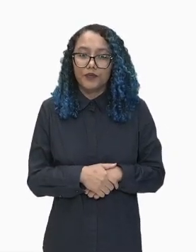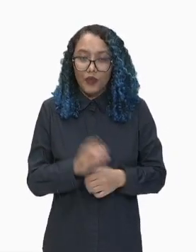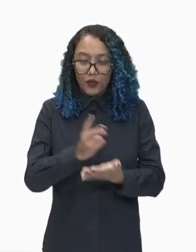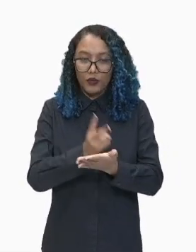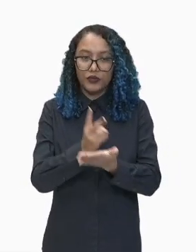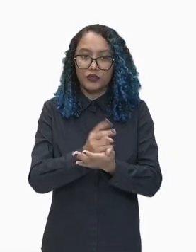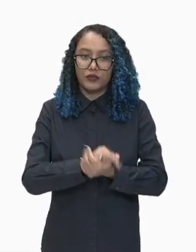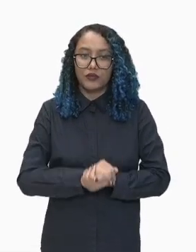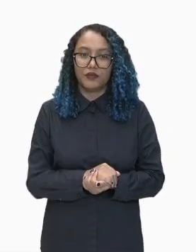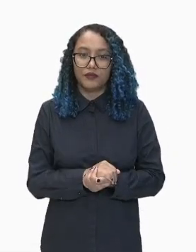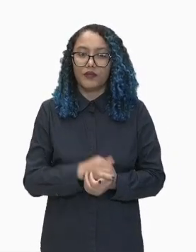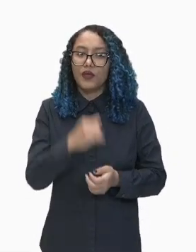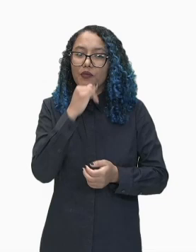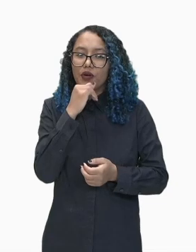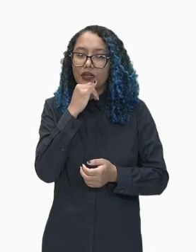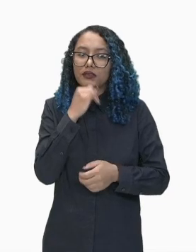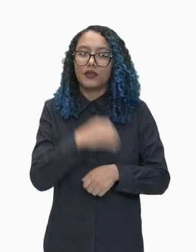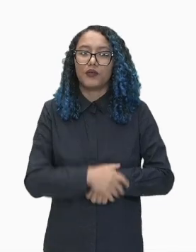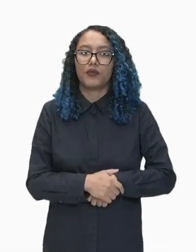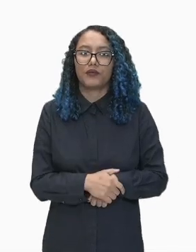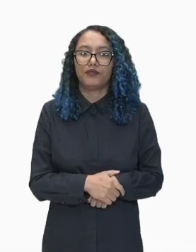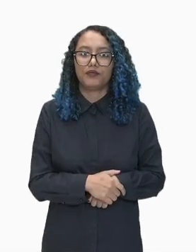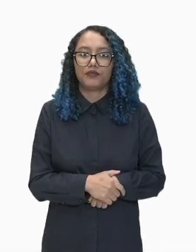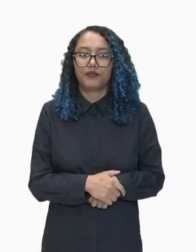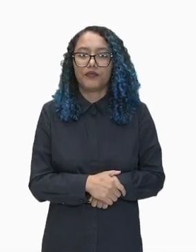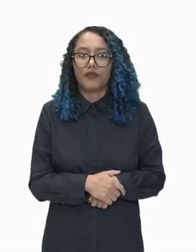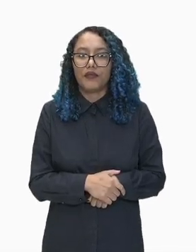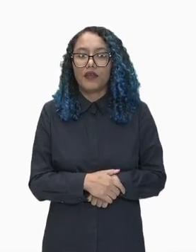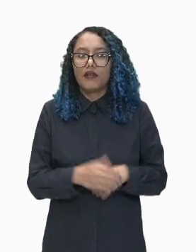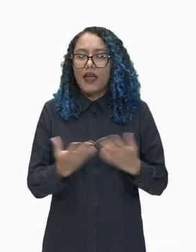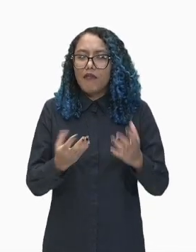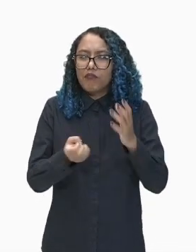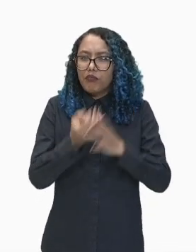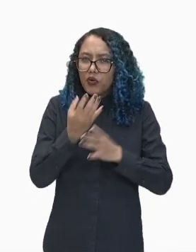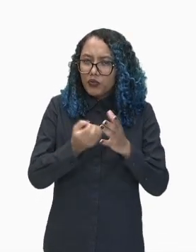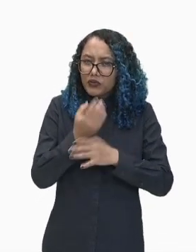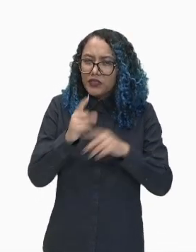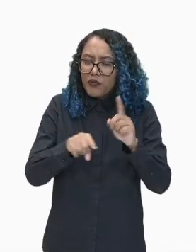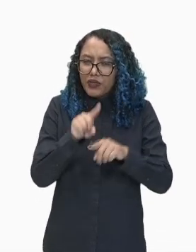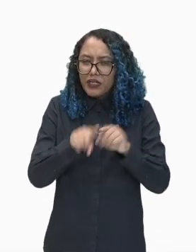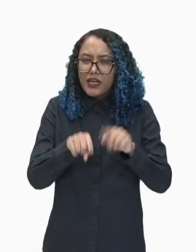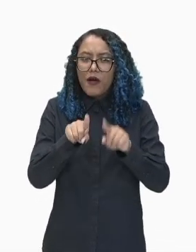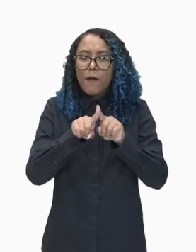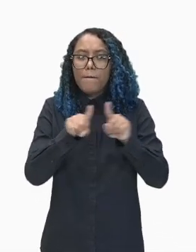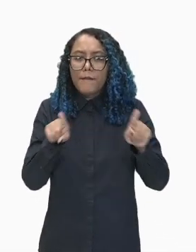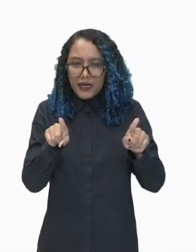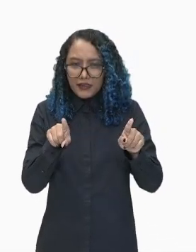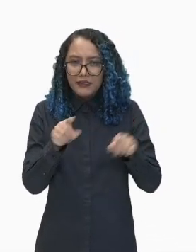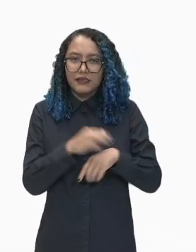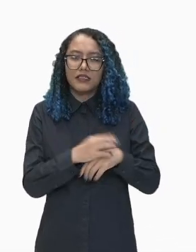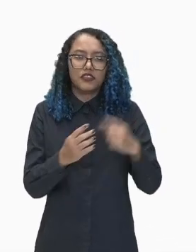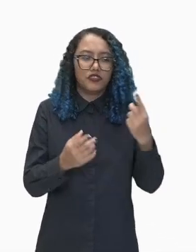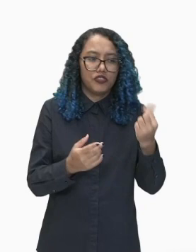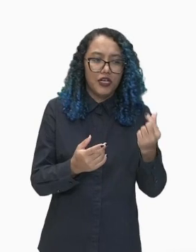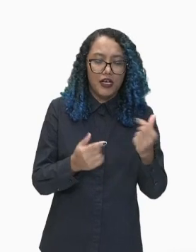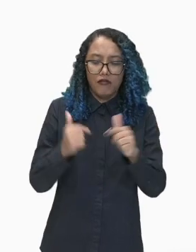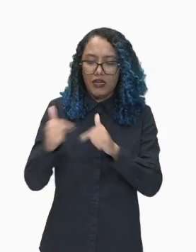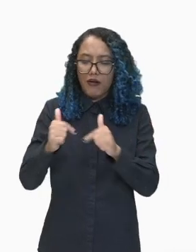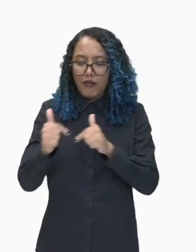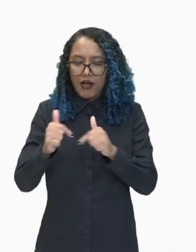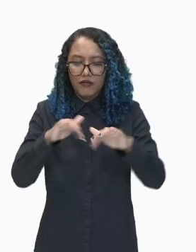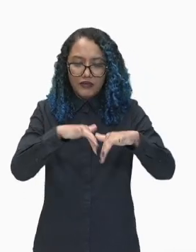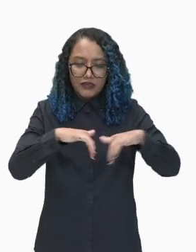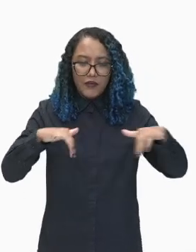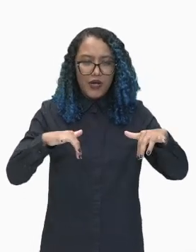ia produzir um bem, mas não existia nesse processo aí a separação entre capital e trabalho. O que é isso, professor? O que significa